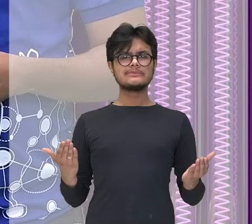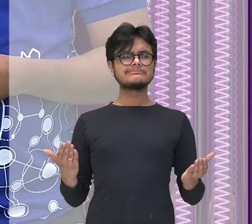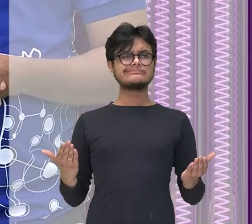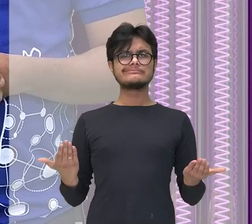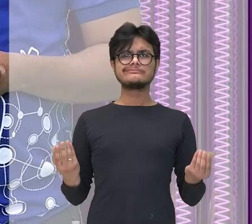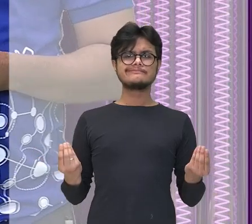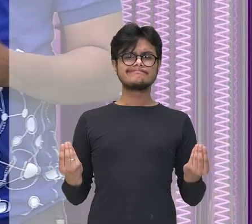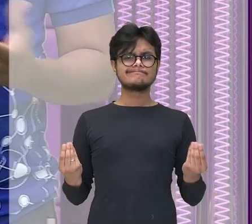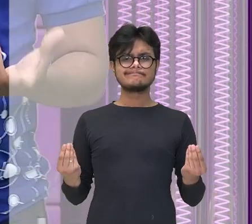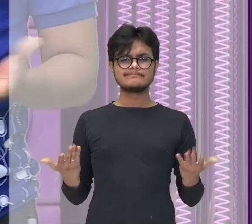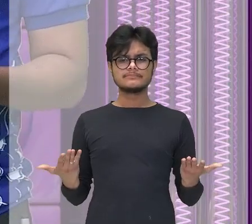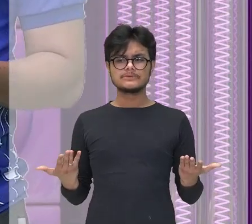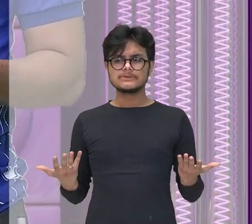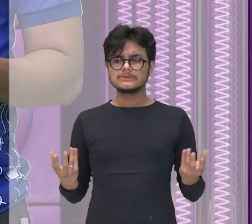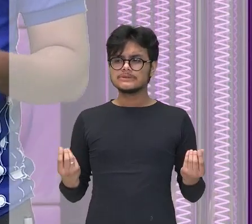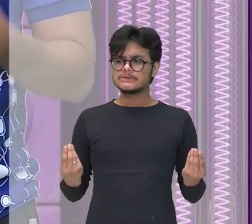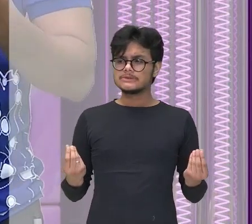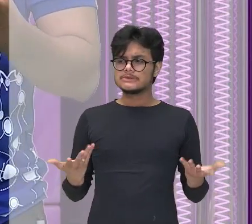né,